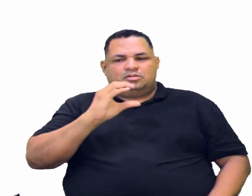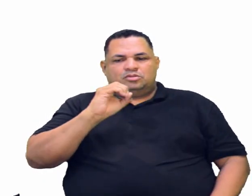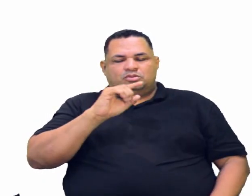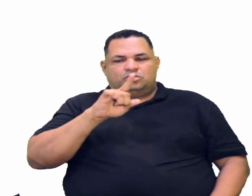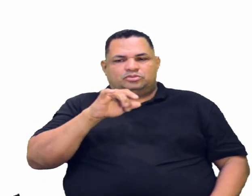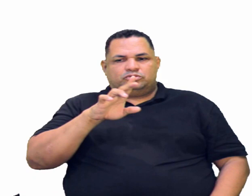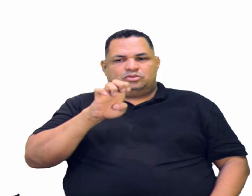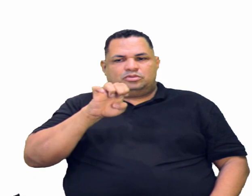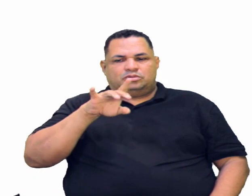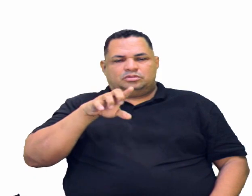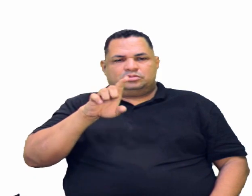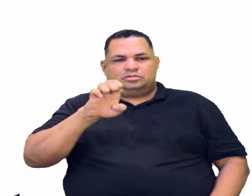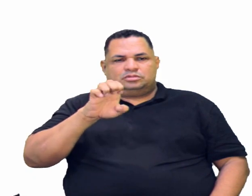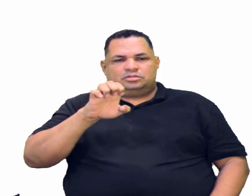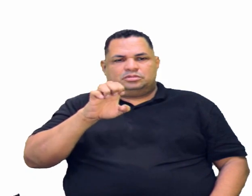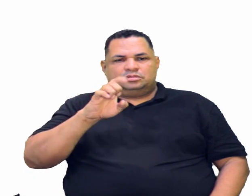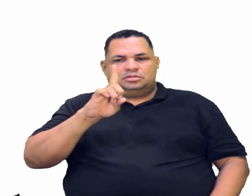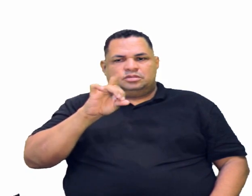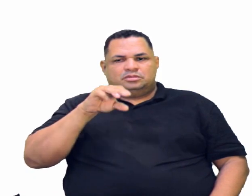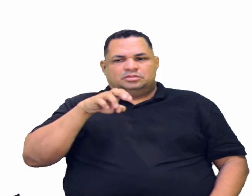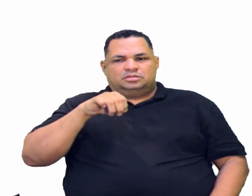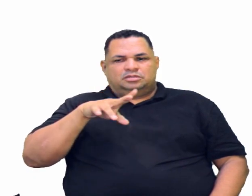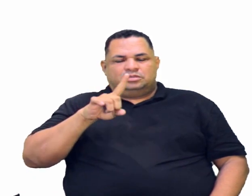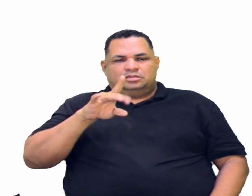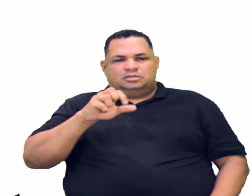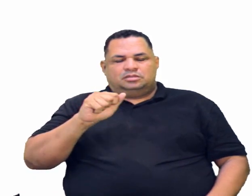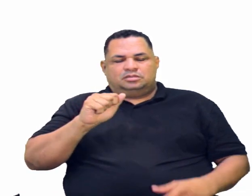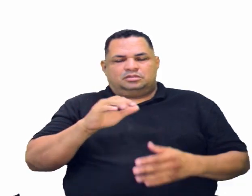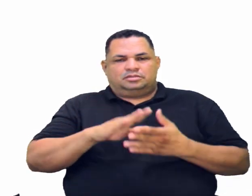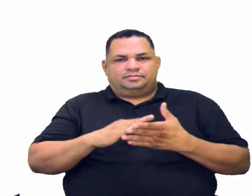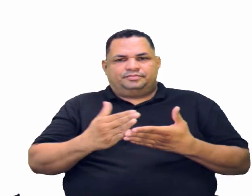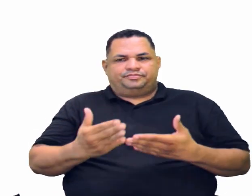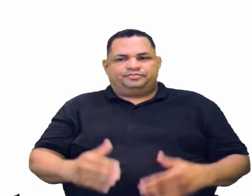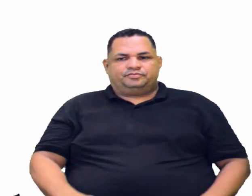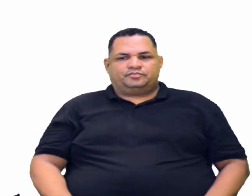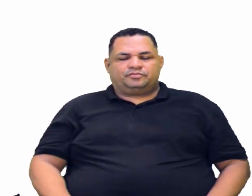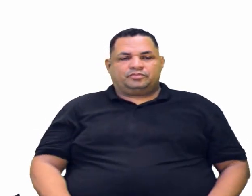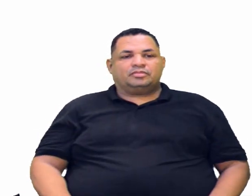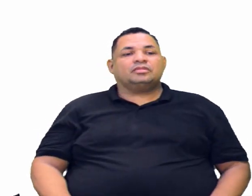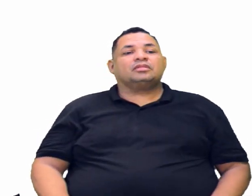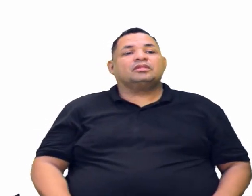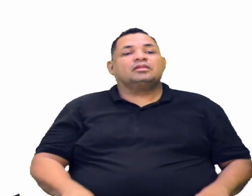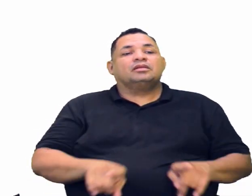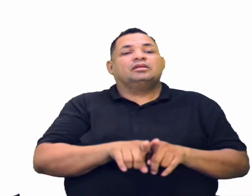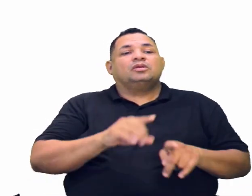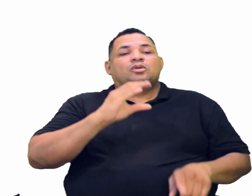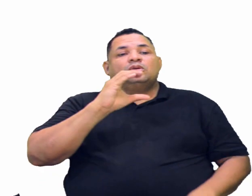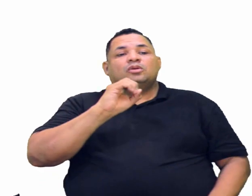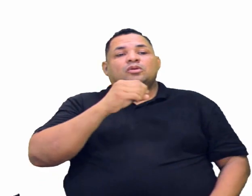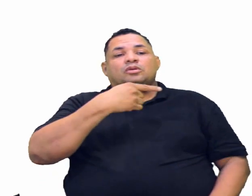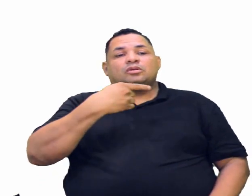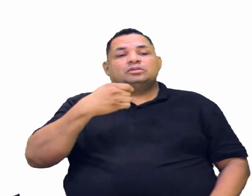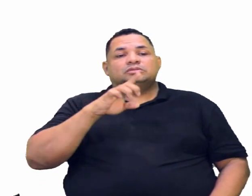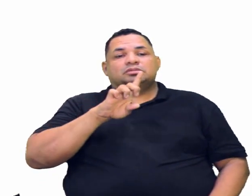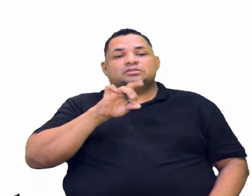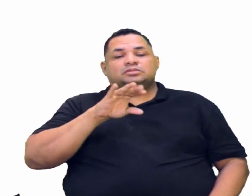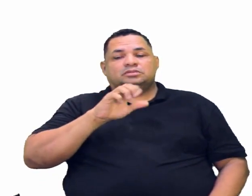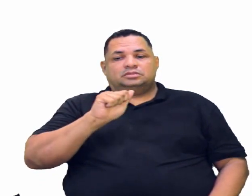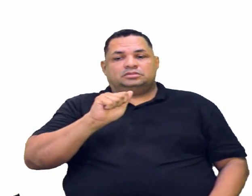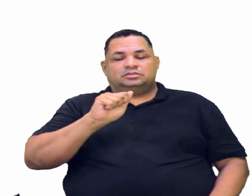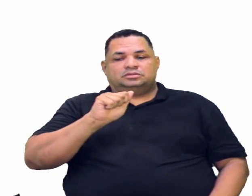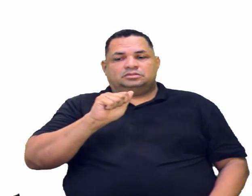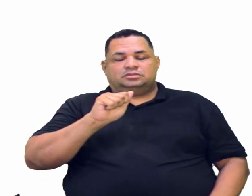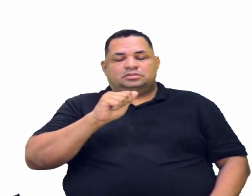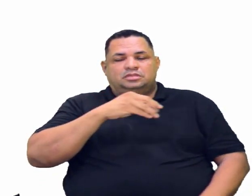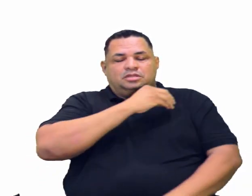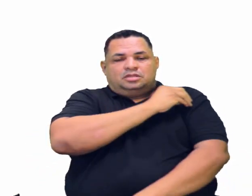ozonólise de alcenos, que é o alceno reagindo com ozônio. e a oxidação de álcools, que a gente viu agorinha,